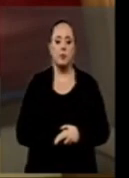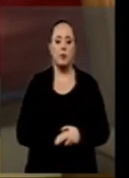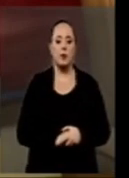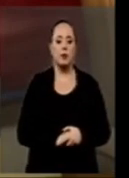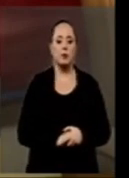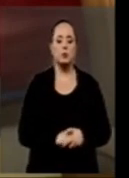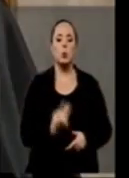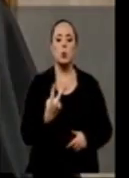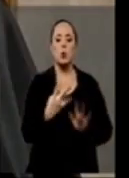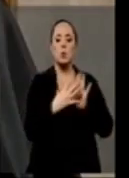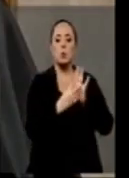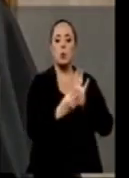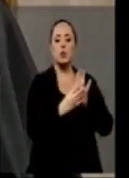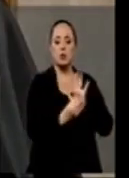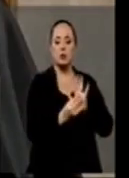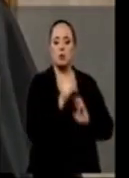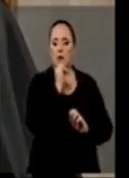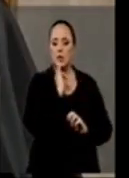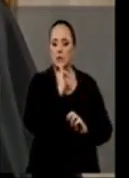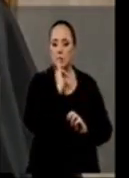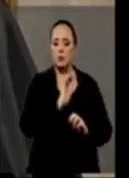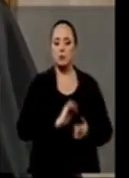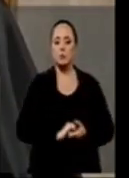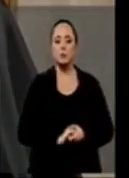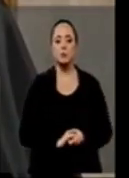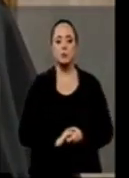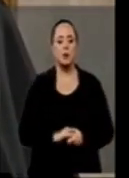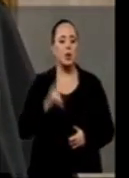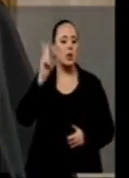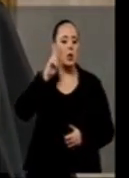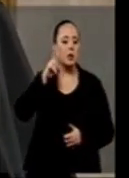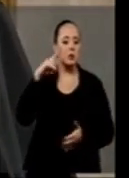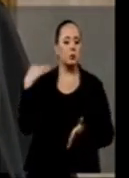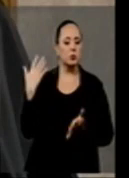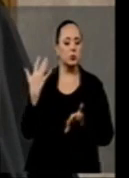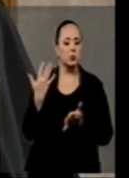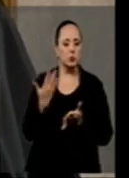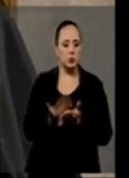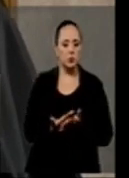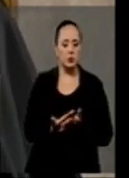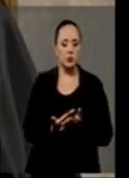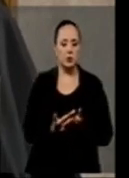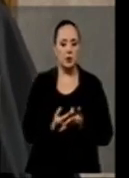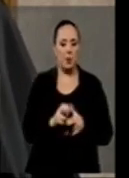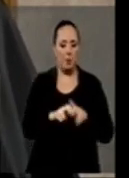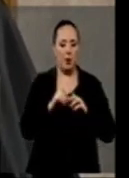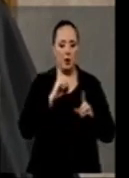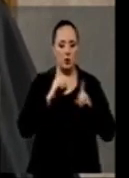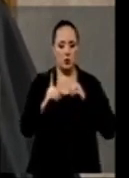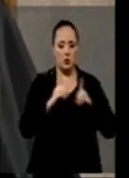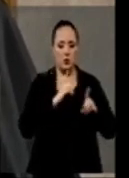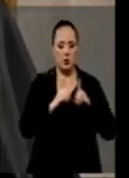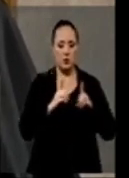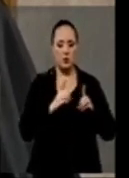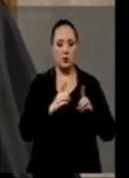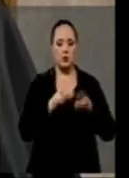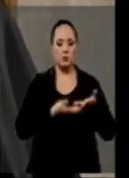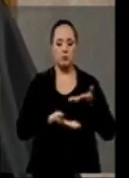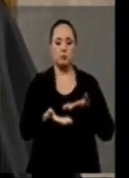exemplos históricos do fruto desse diálogo interinstitucional